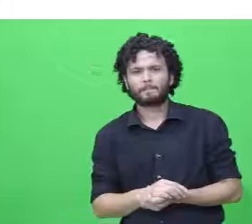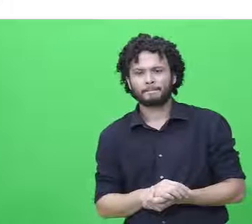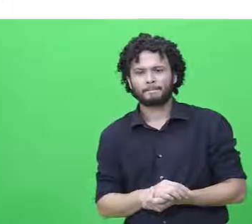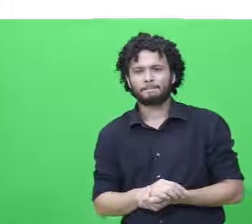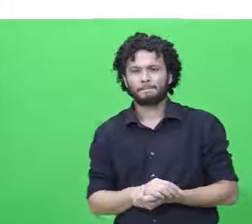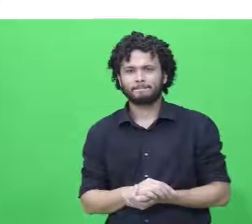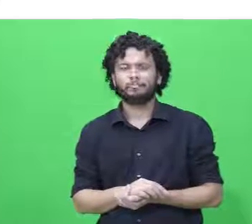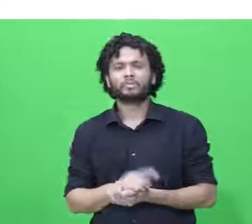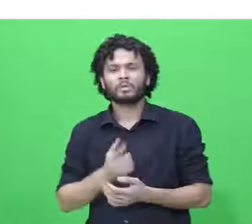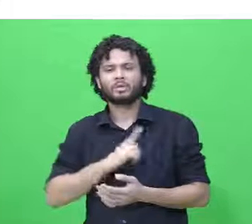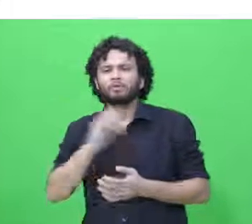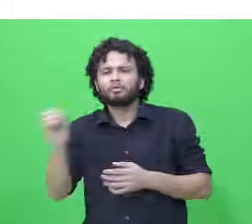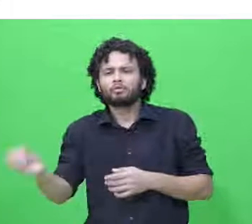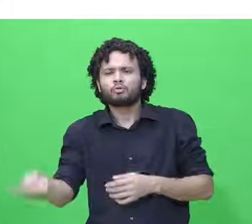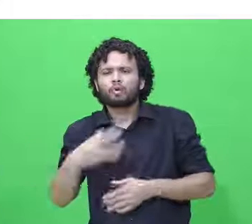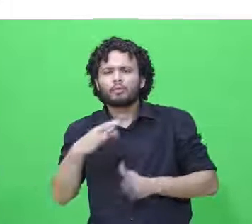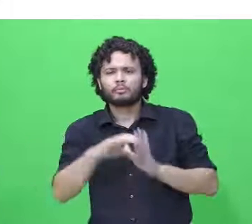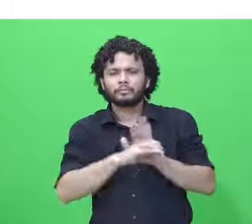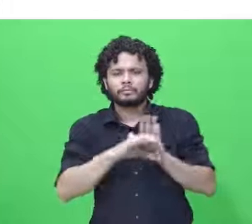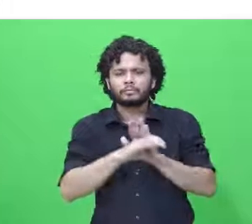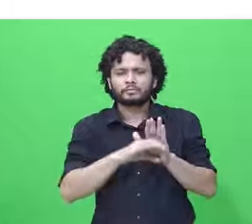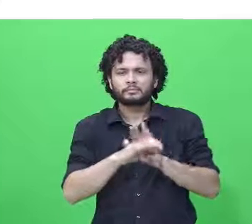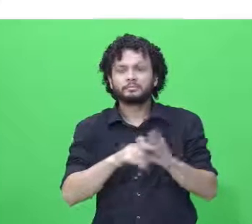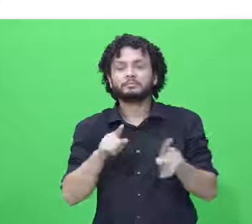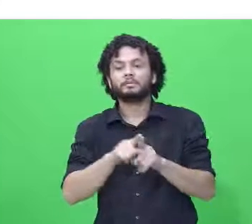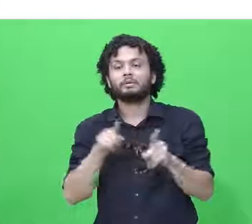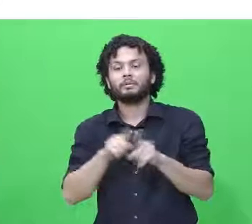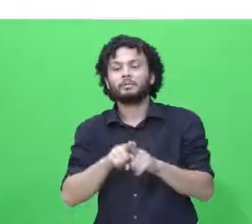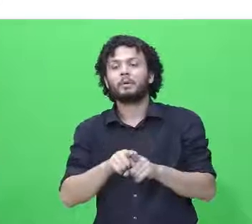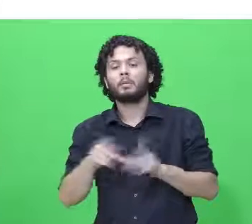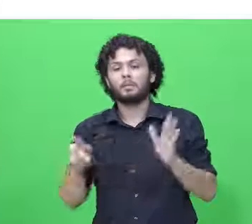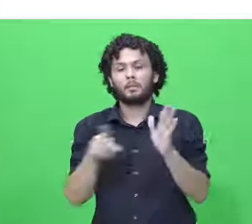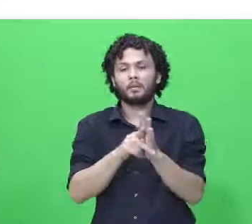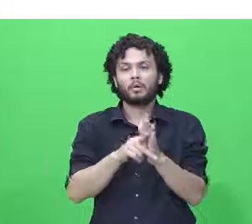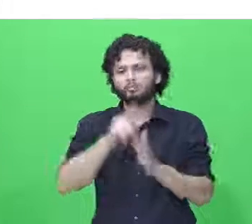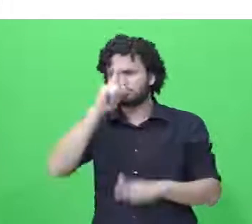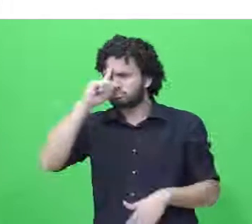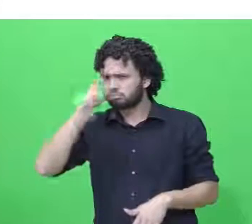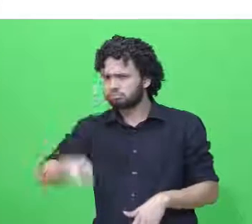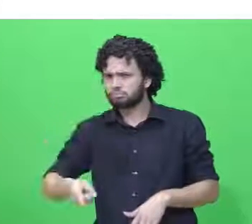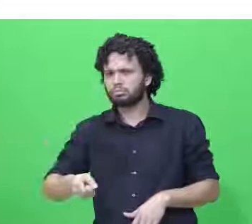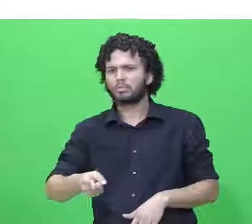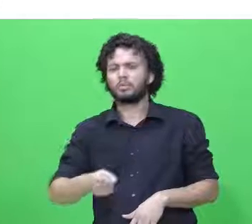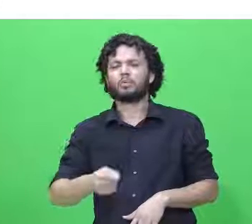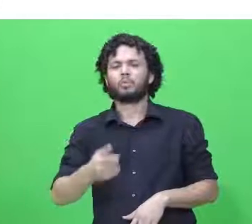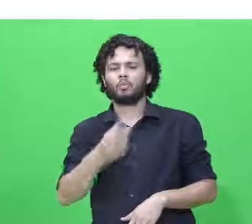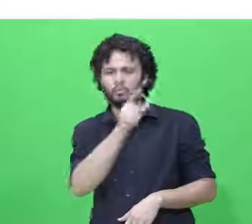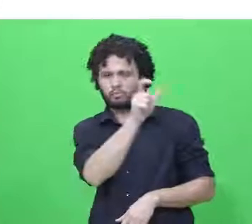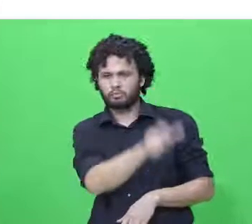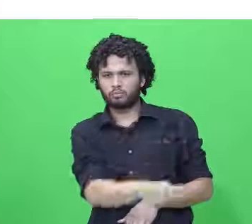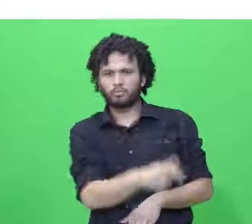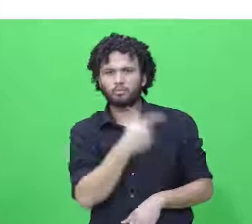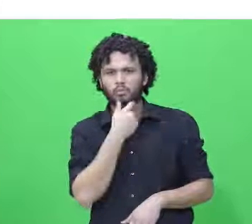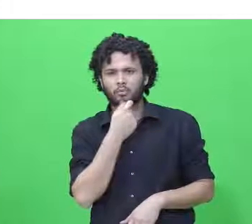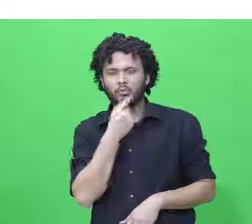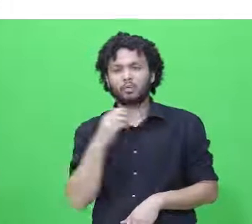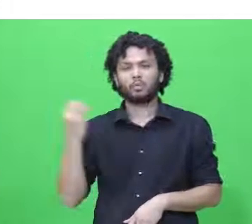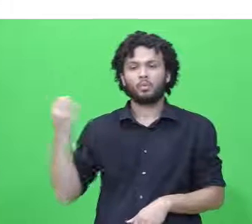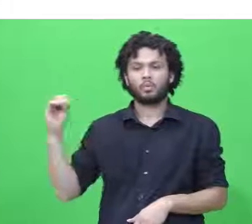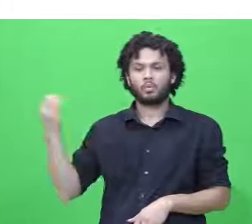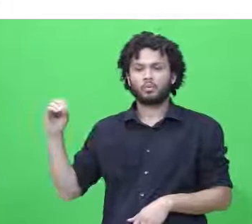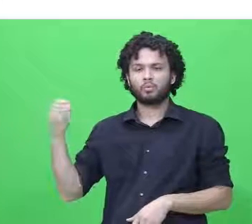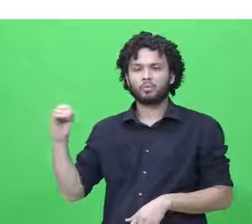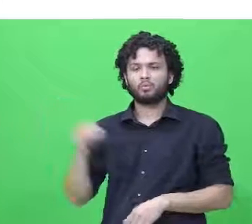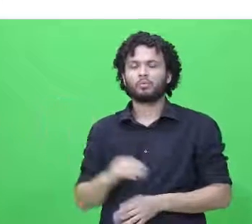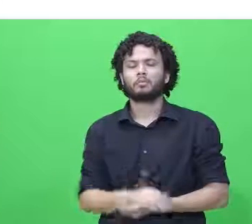a elaboração de uma nova Constituição e questionava o caráter autoritário desse governo Vargas. Em outubro, as